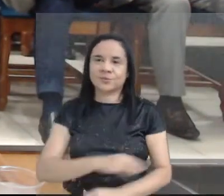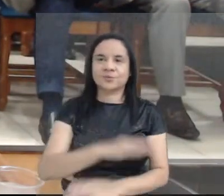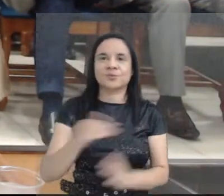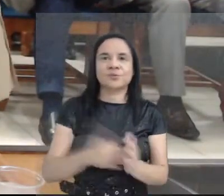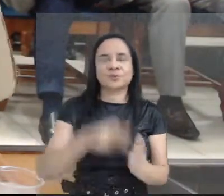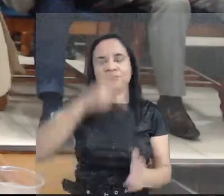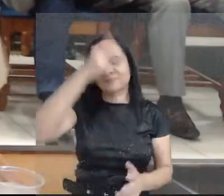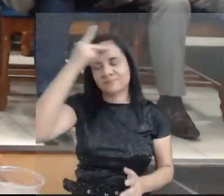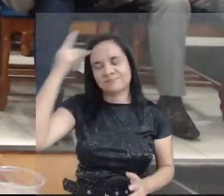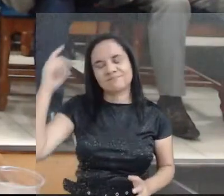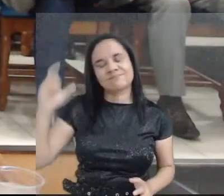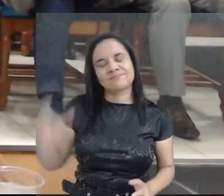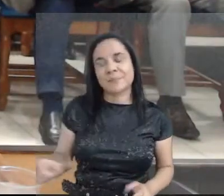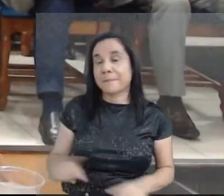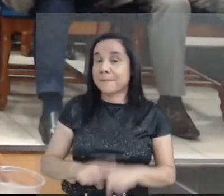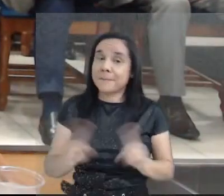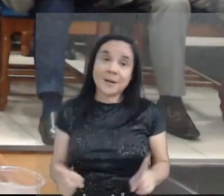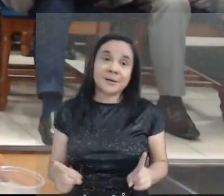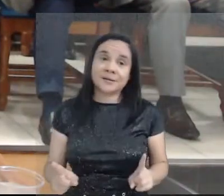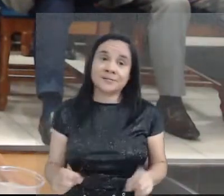judaísmo.